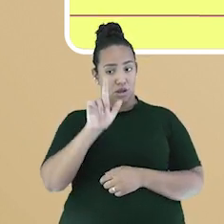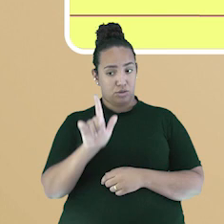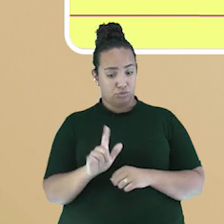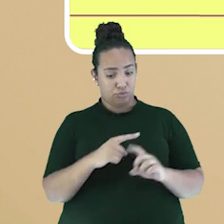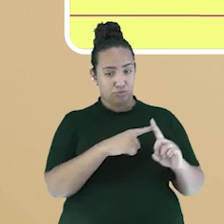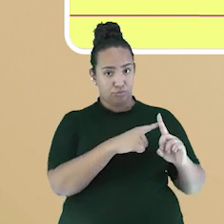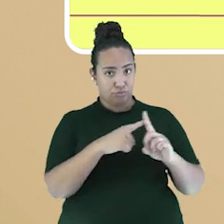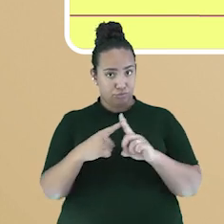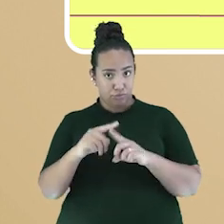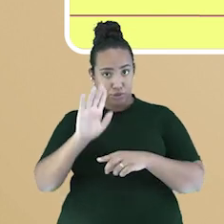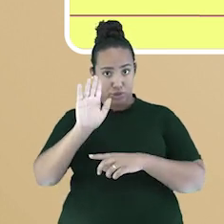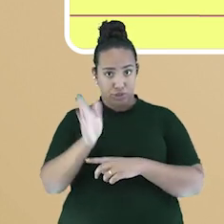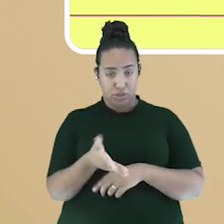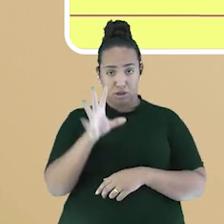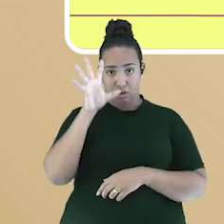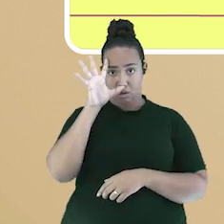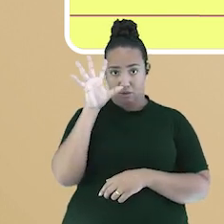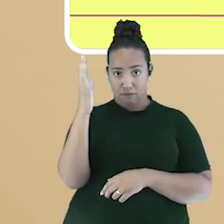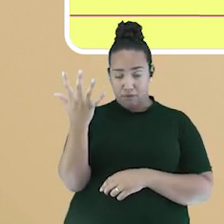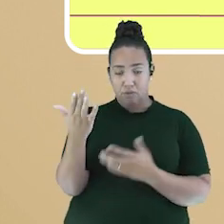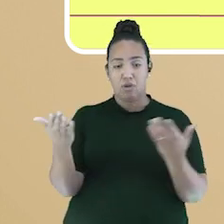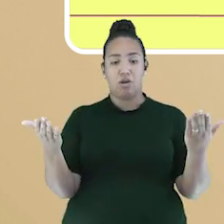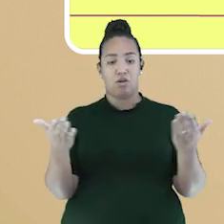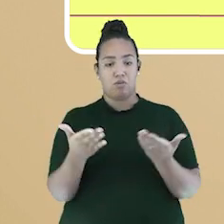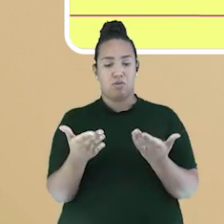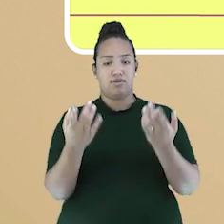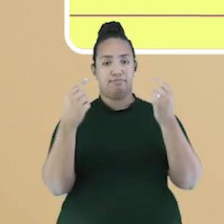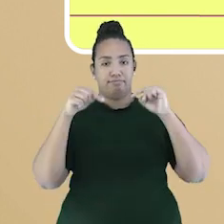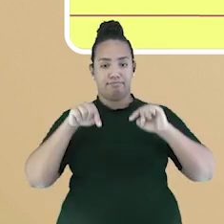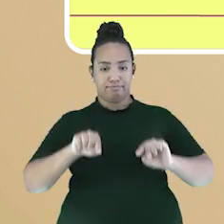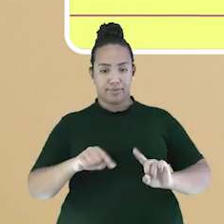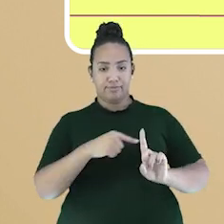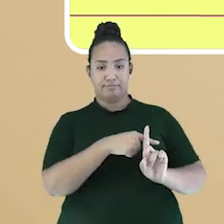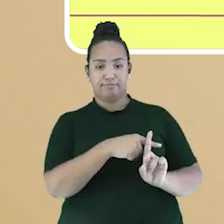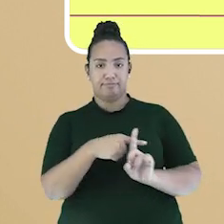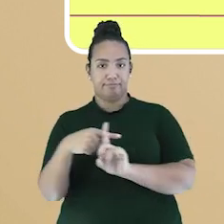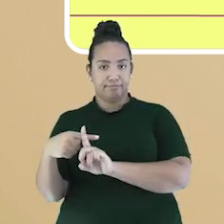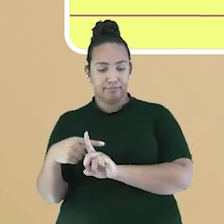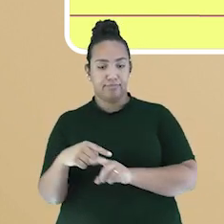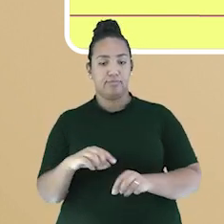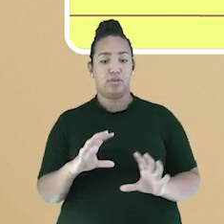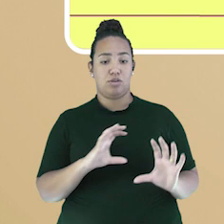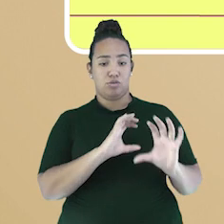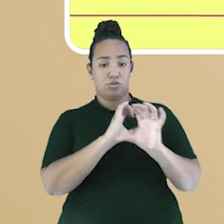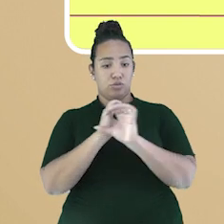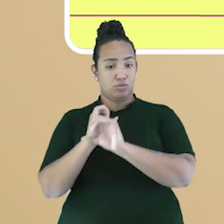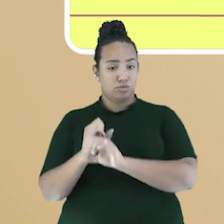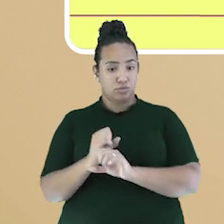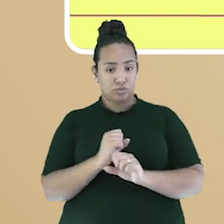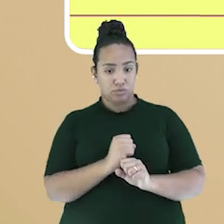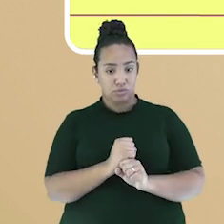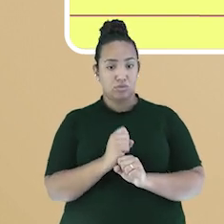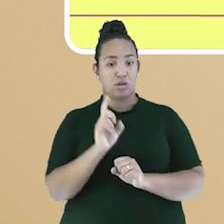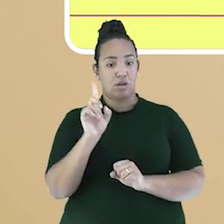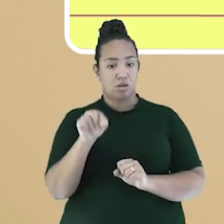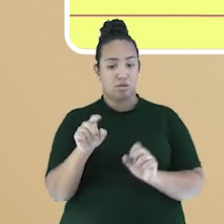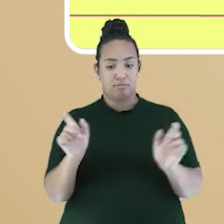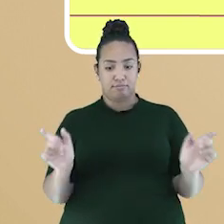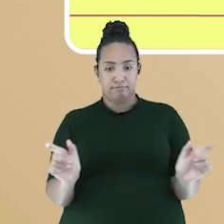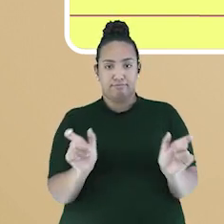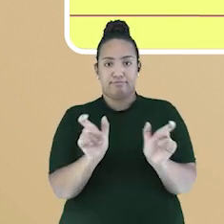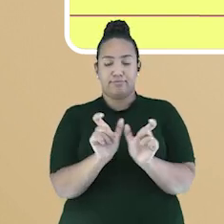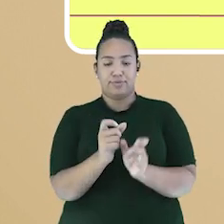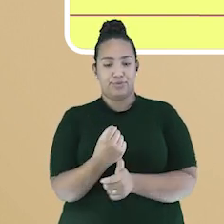vamos resolver as adições e quando somamos tudo chegamos à composição do número